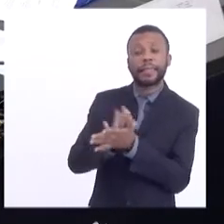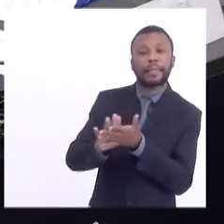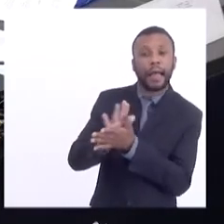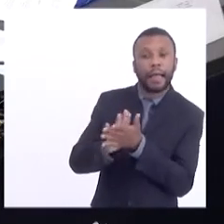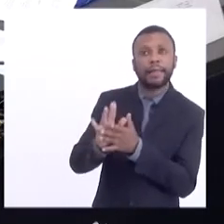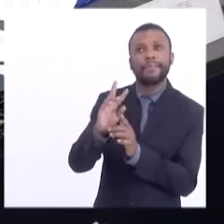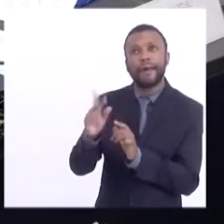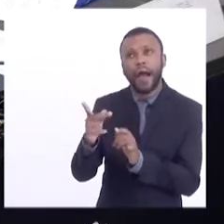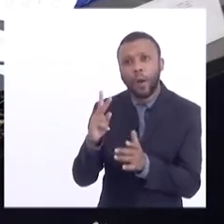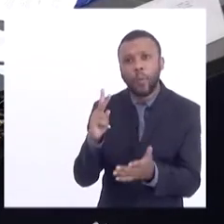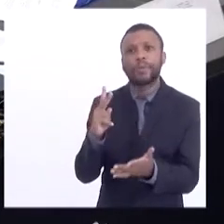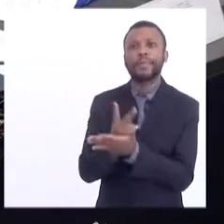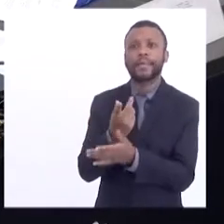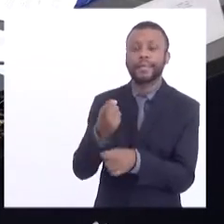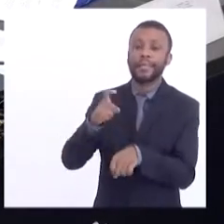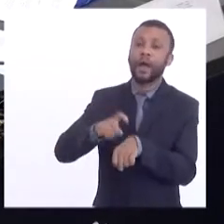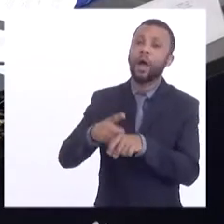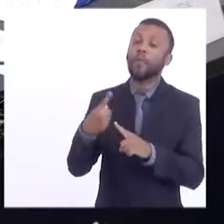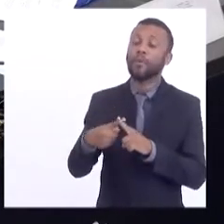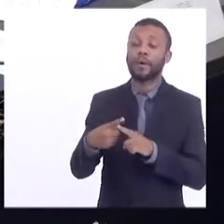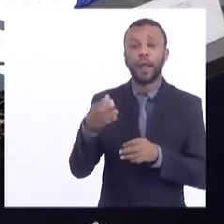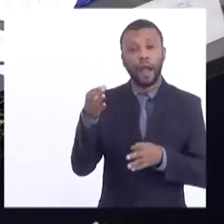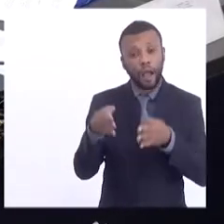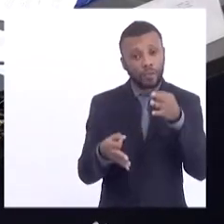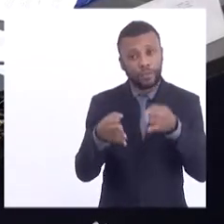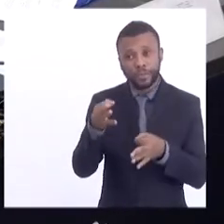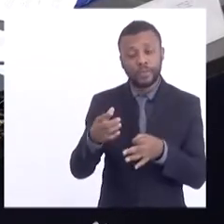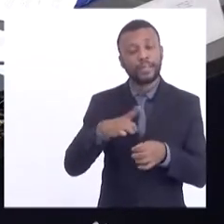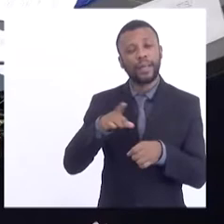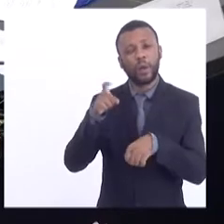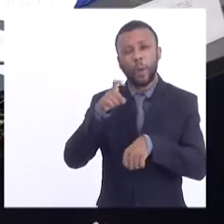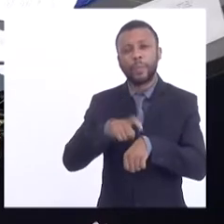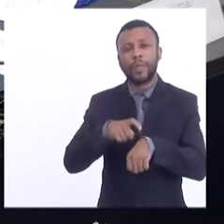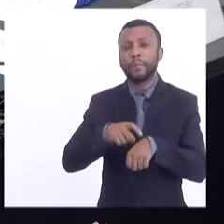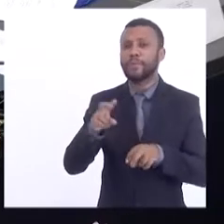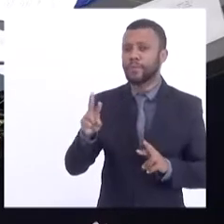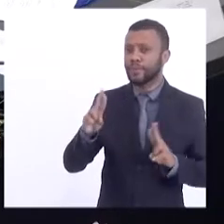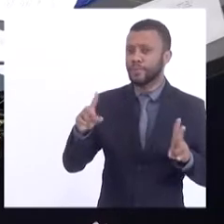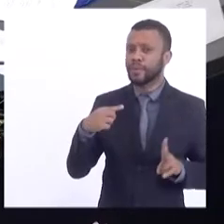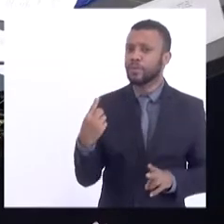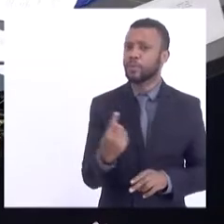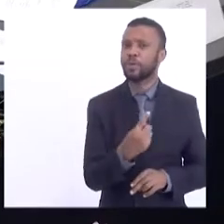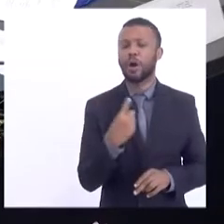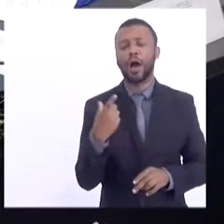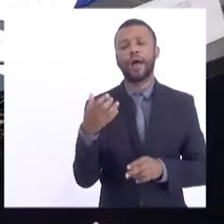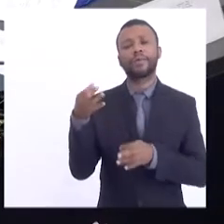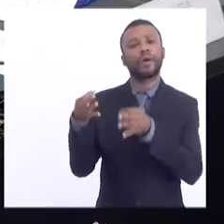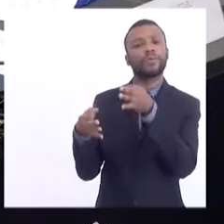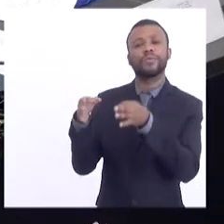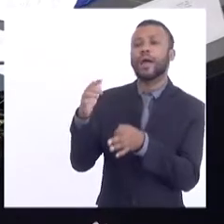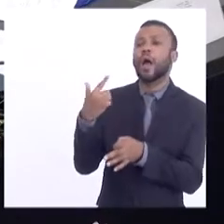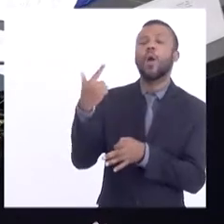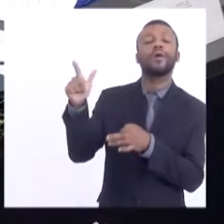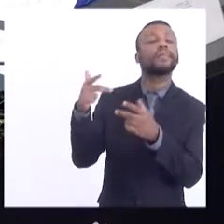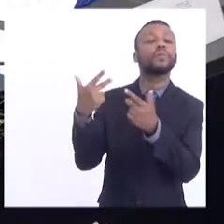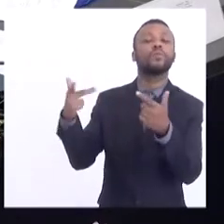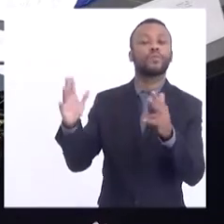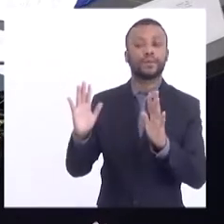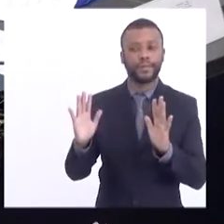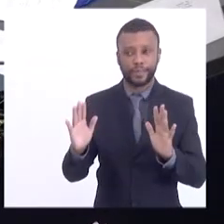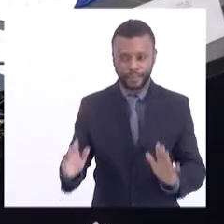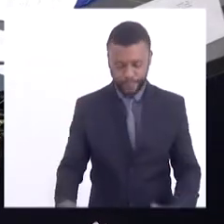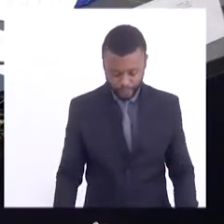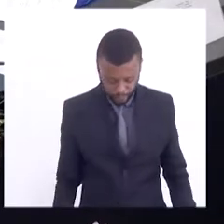conforme planejado né porque a justiça não tem um tempo diferente do nosso né estão em outro oito mundo